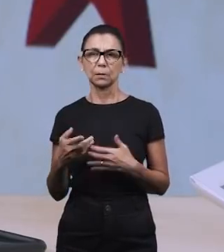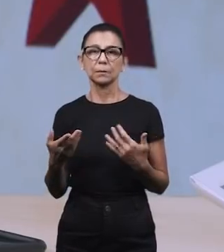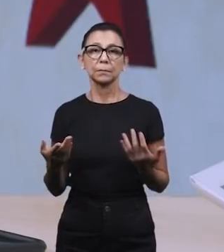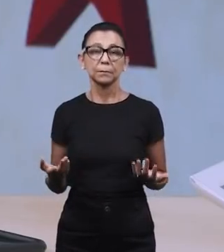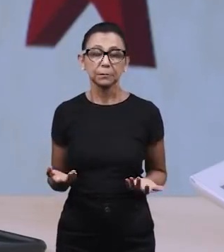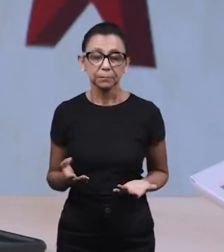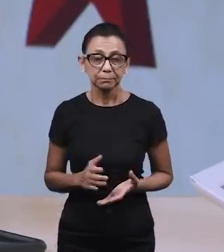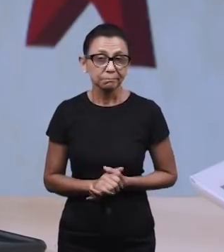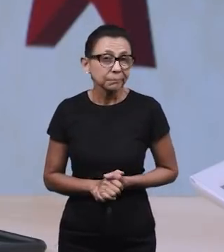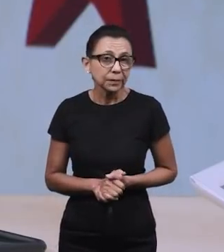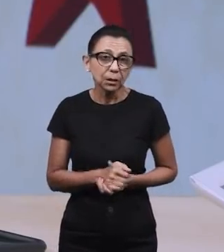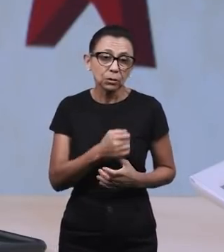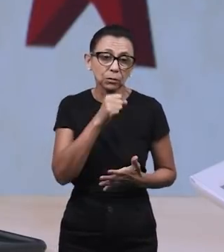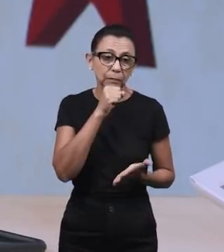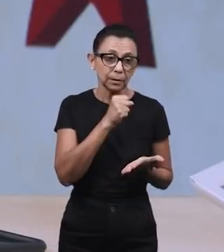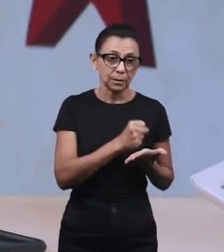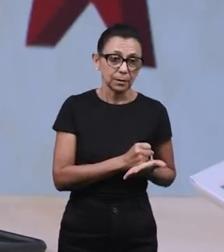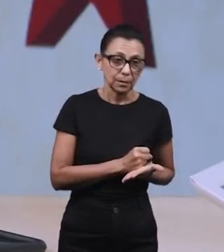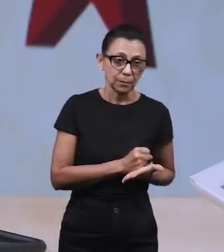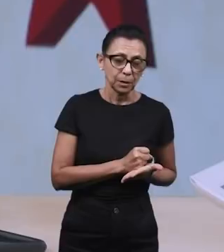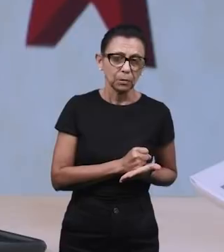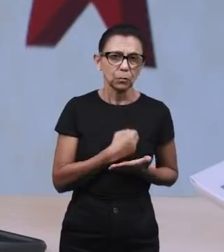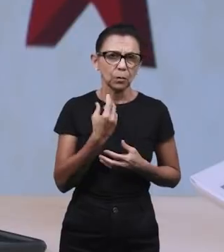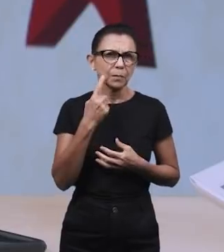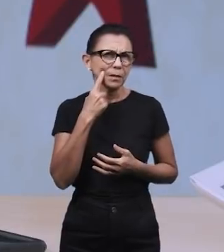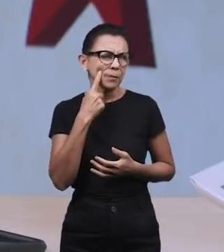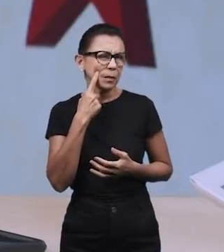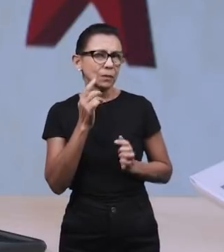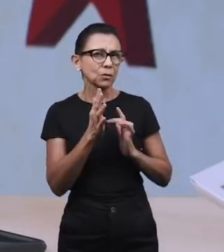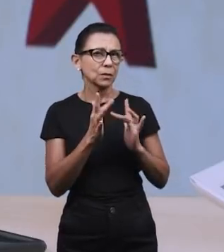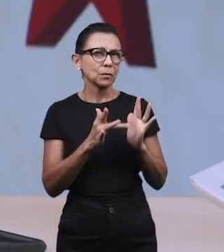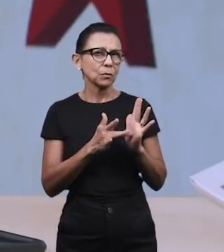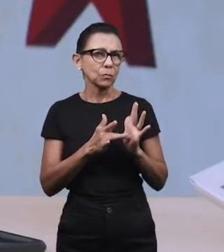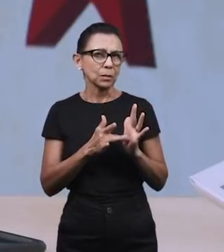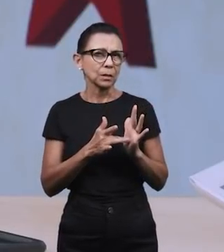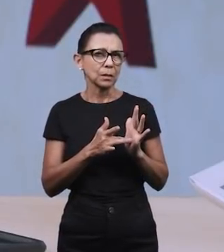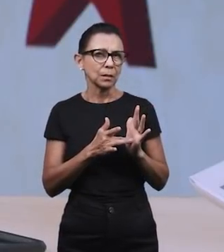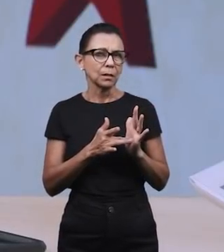aparece ao longo do Velho Testamento? Você já tocou nesse assunto, mas eu queria que você